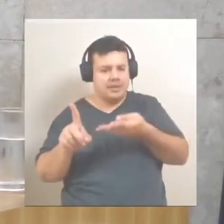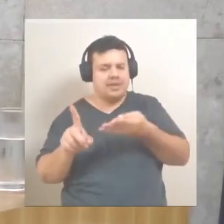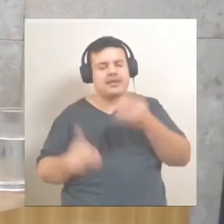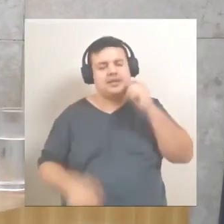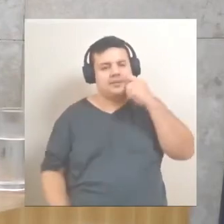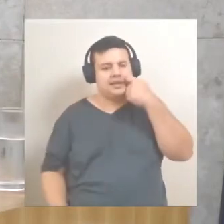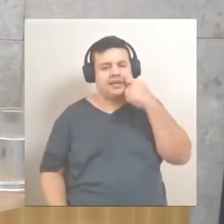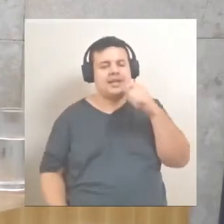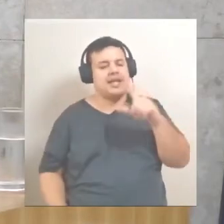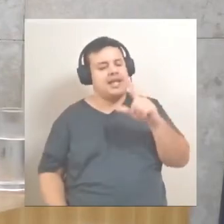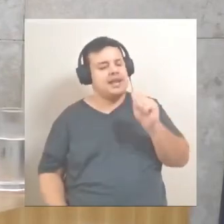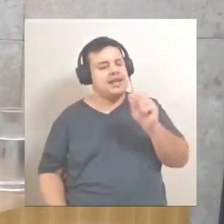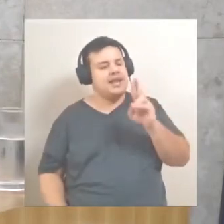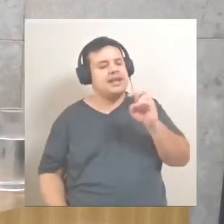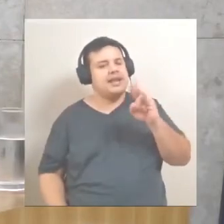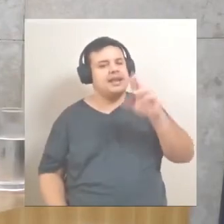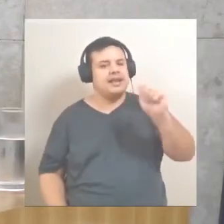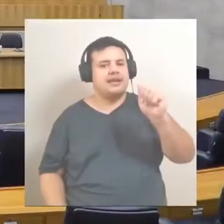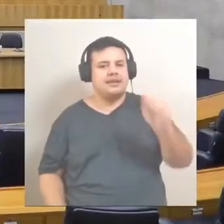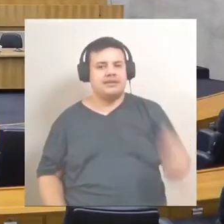Lareira.